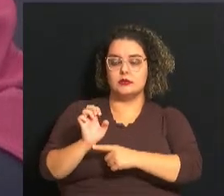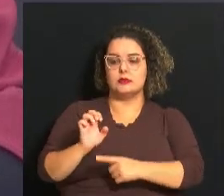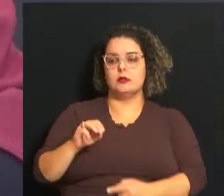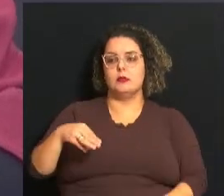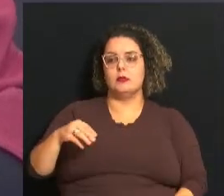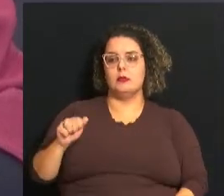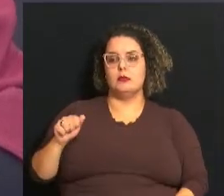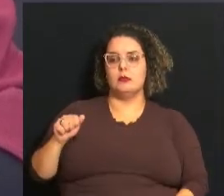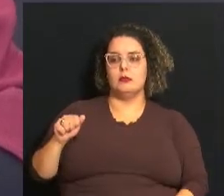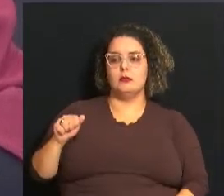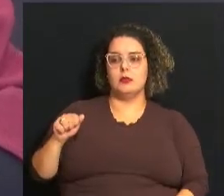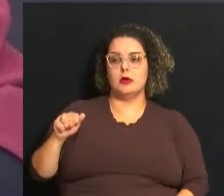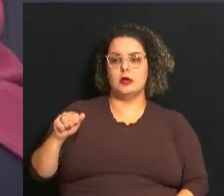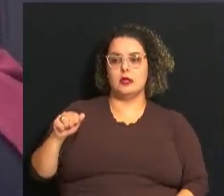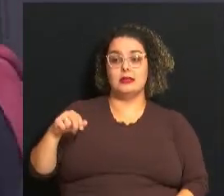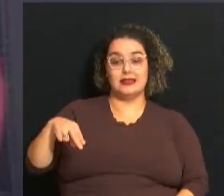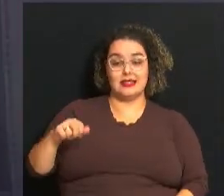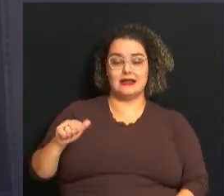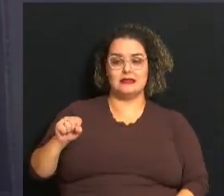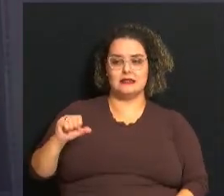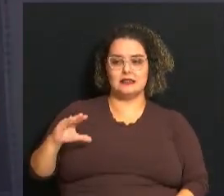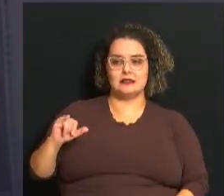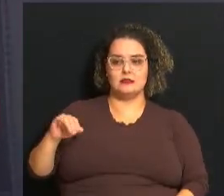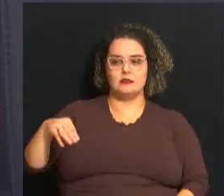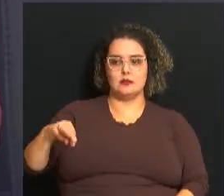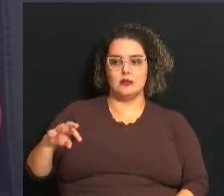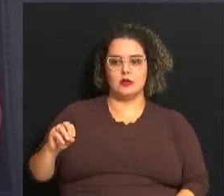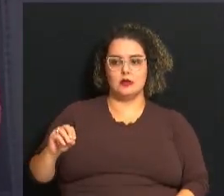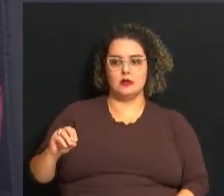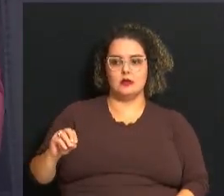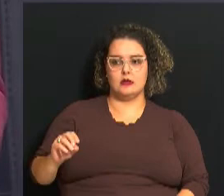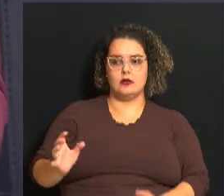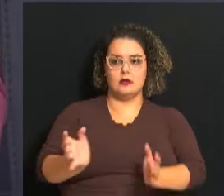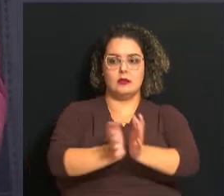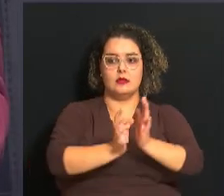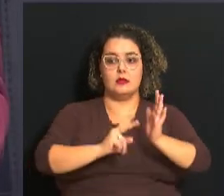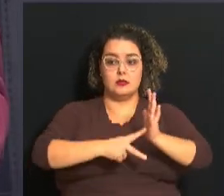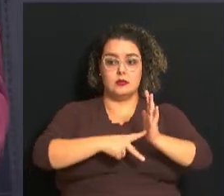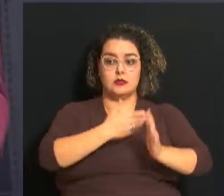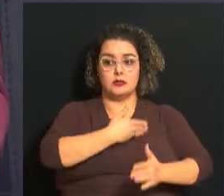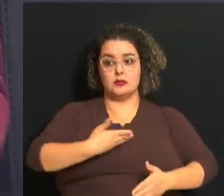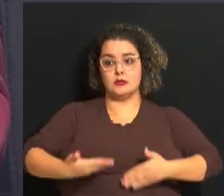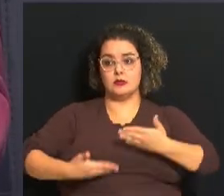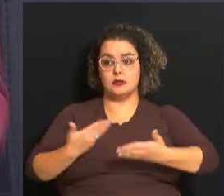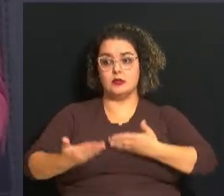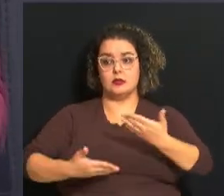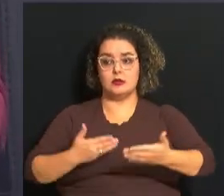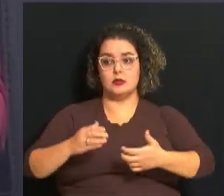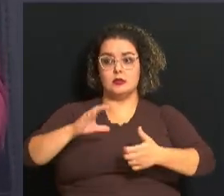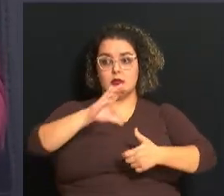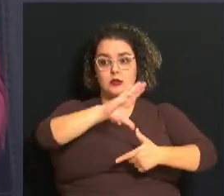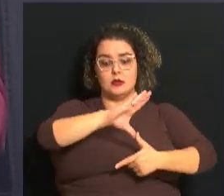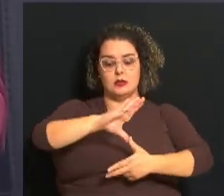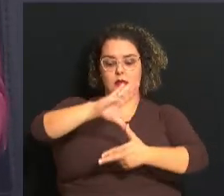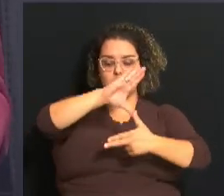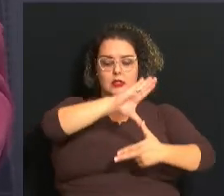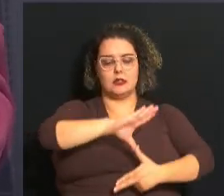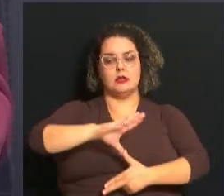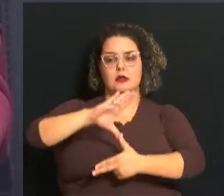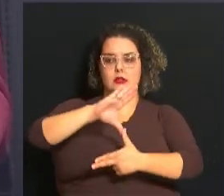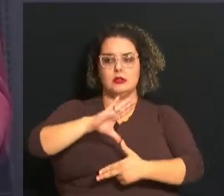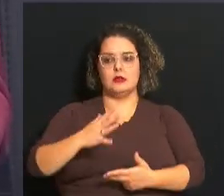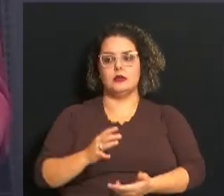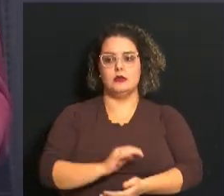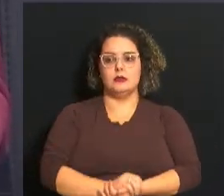diretor do d do sindsep São Paulo que é o maior sindicato servidores públicos é da América Latina né E